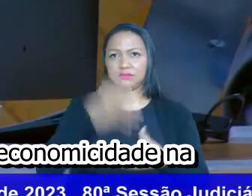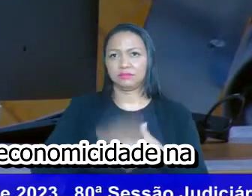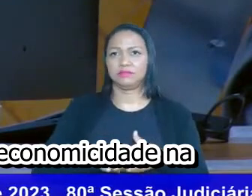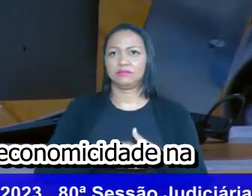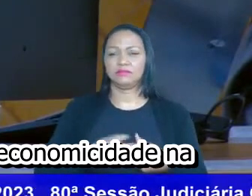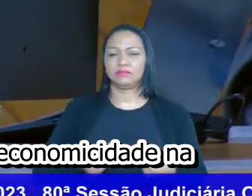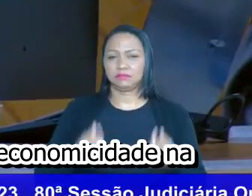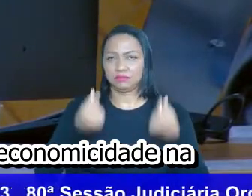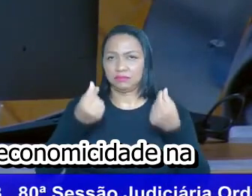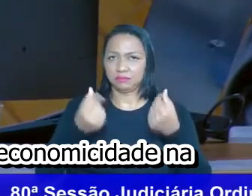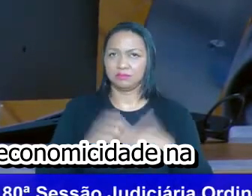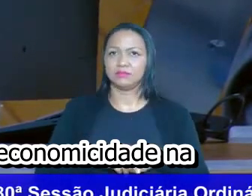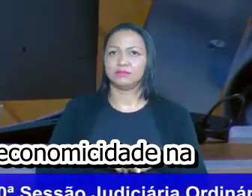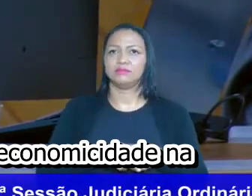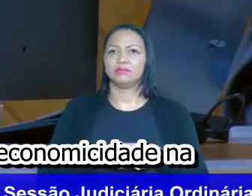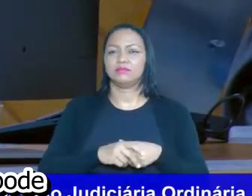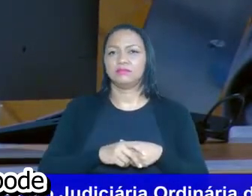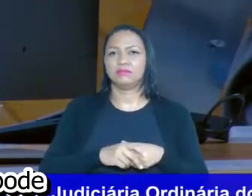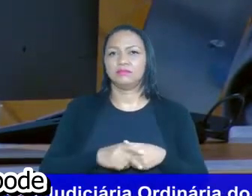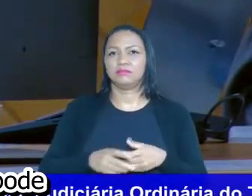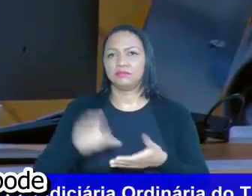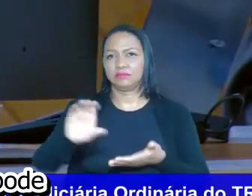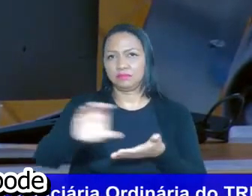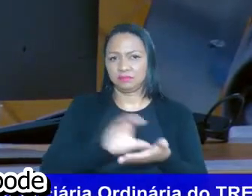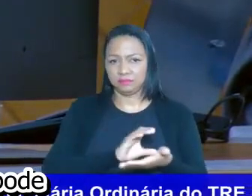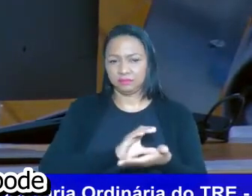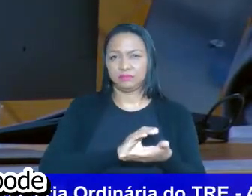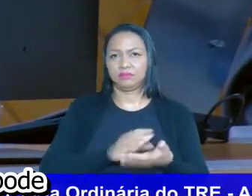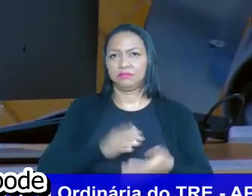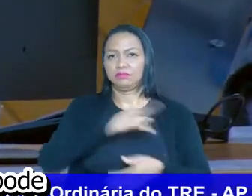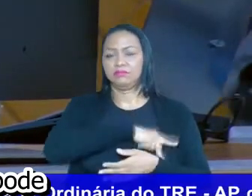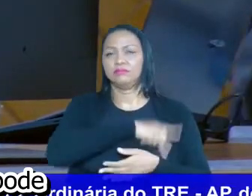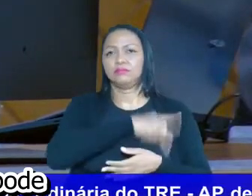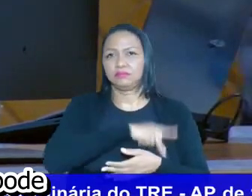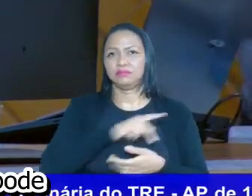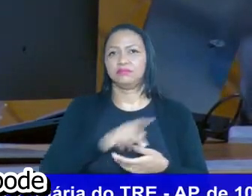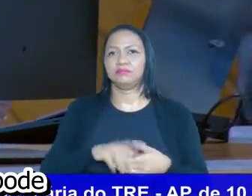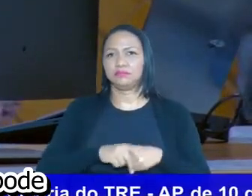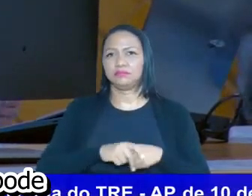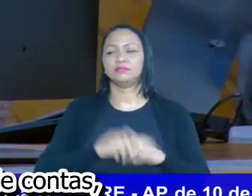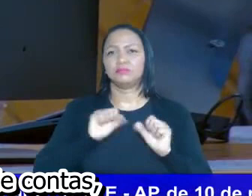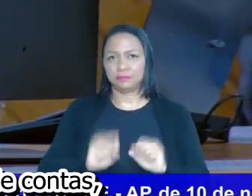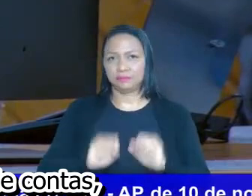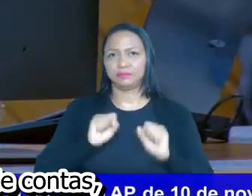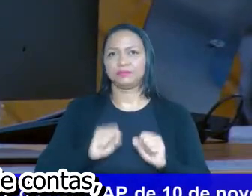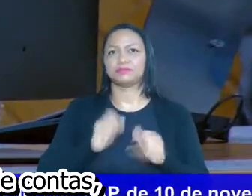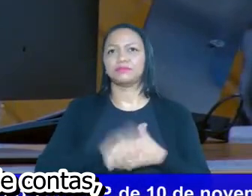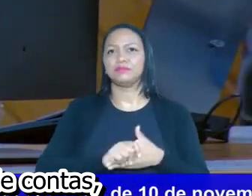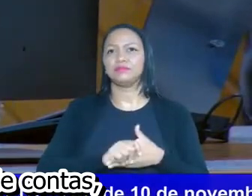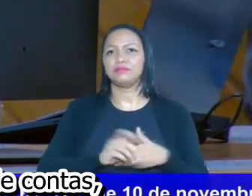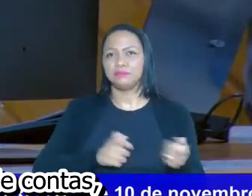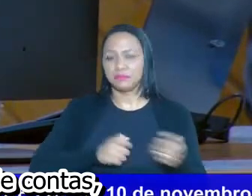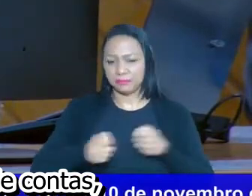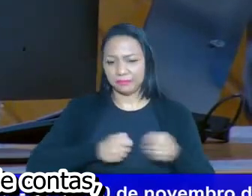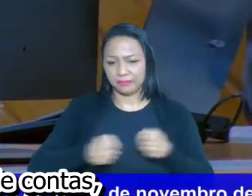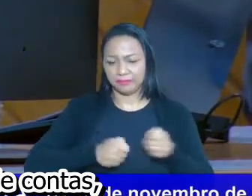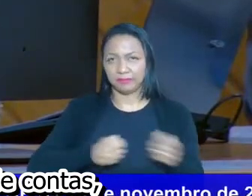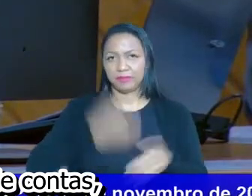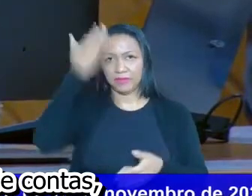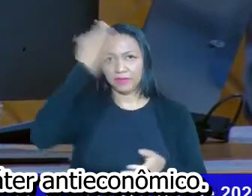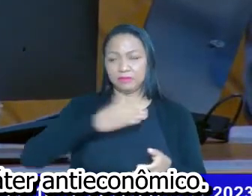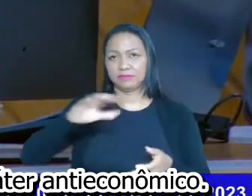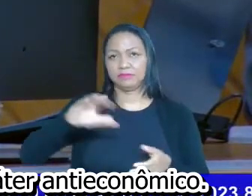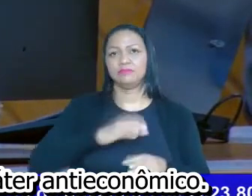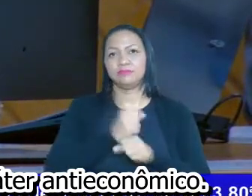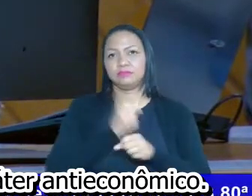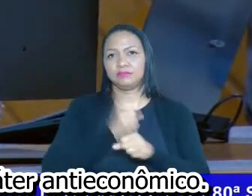princípio da economicidade na aplicação de recursos públicos e de que ele pode ser objeto de controle em processo de prestação de